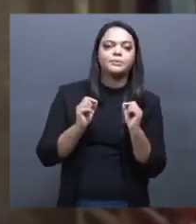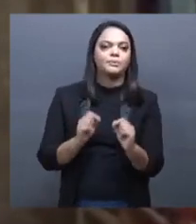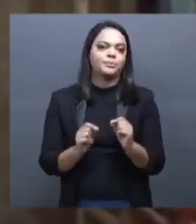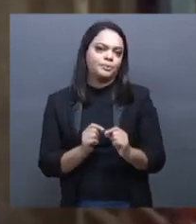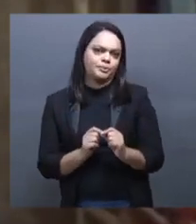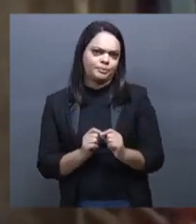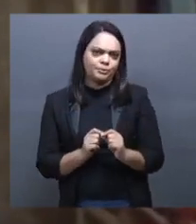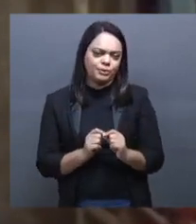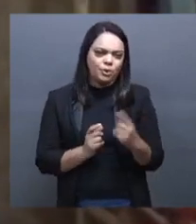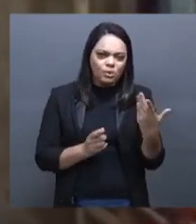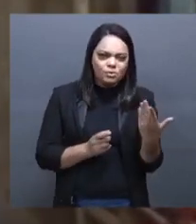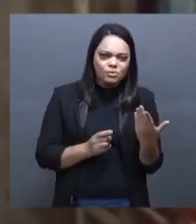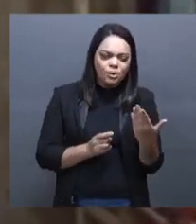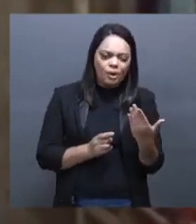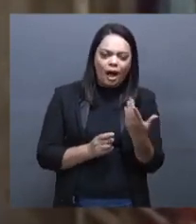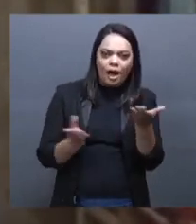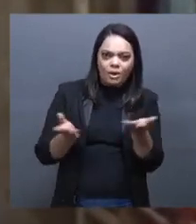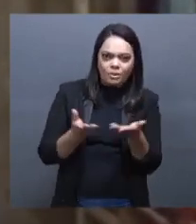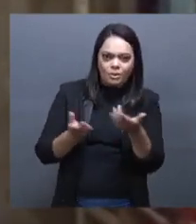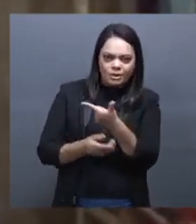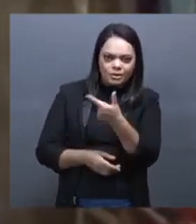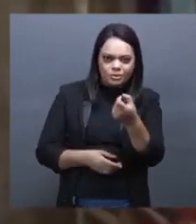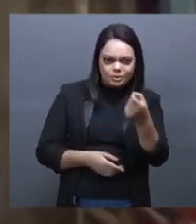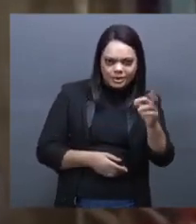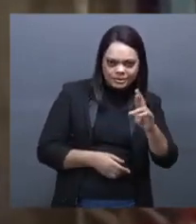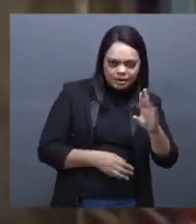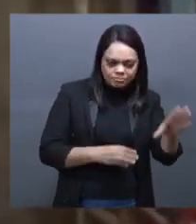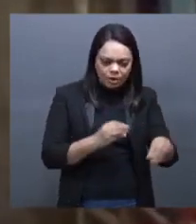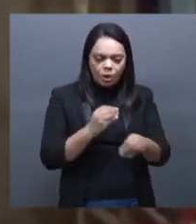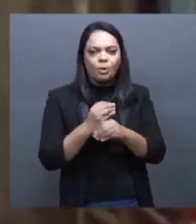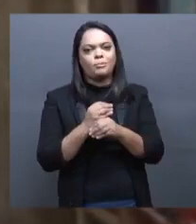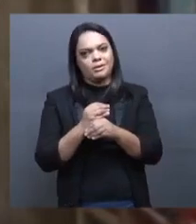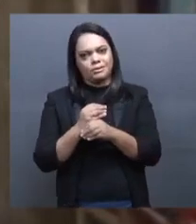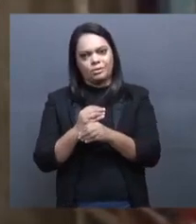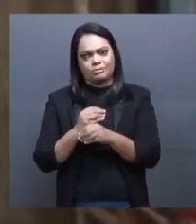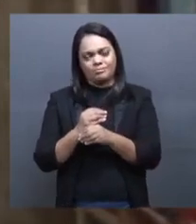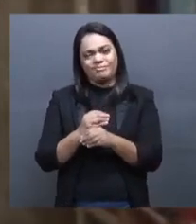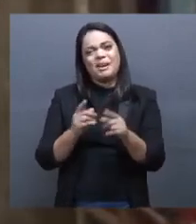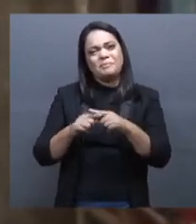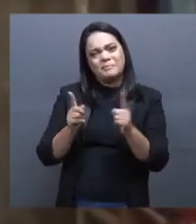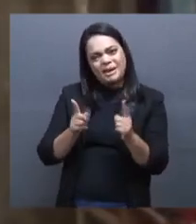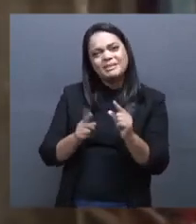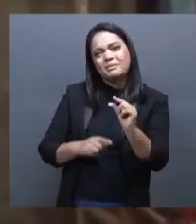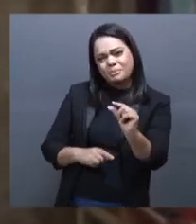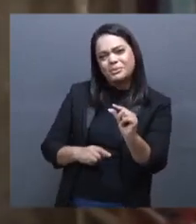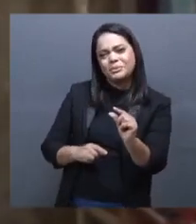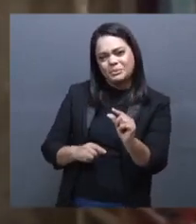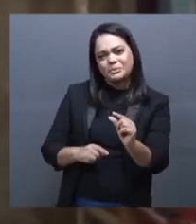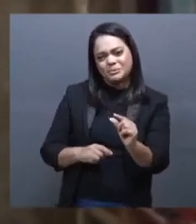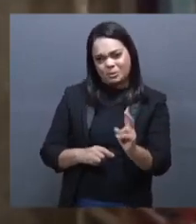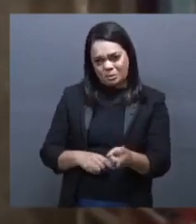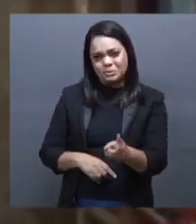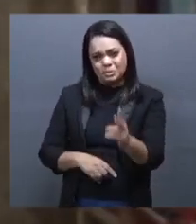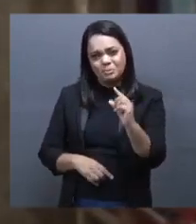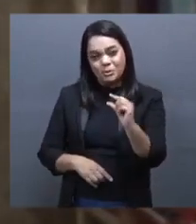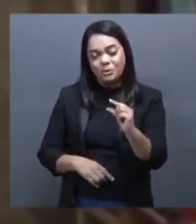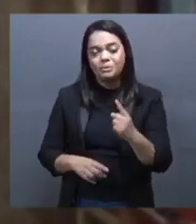o incremento no valor do auxílio, ele é muito insuficiente, né? Primeiro, porque